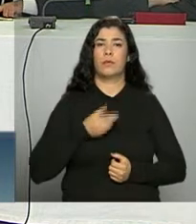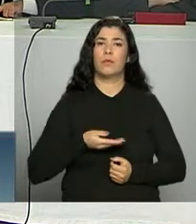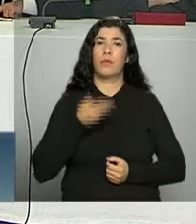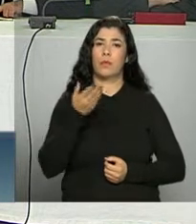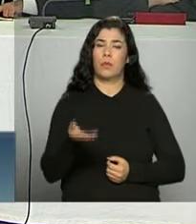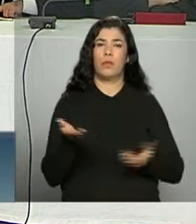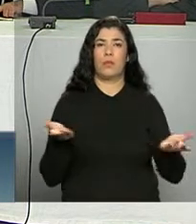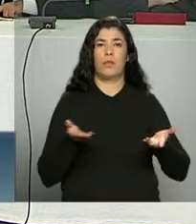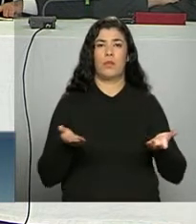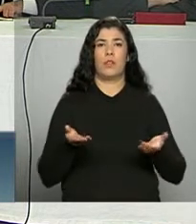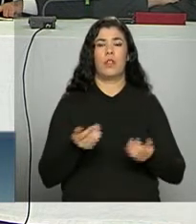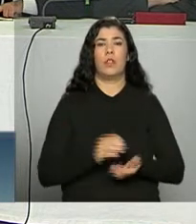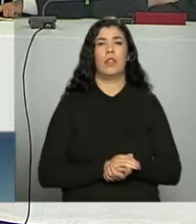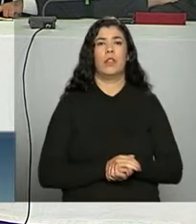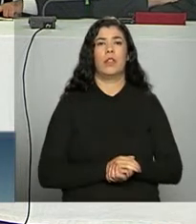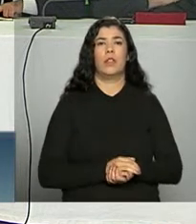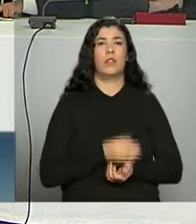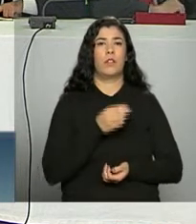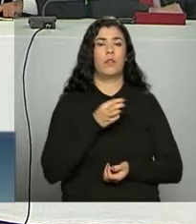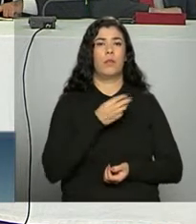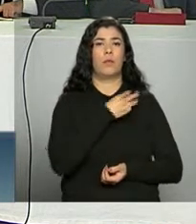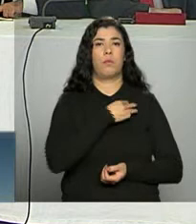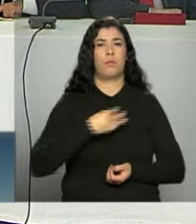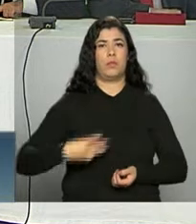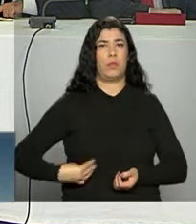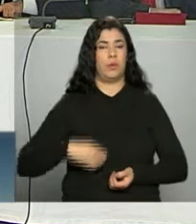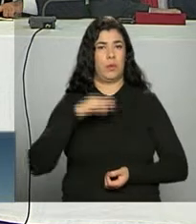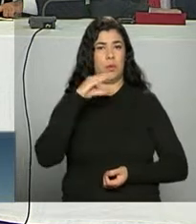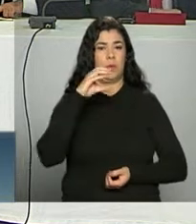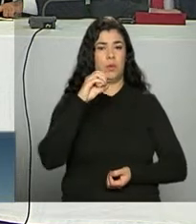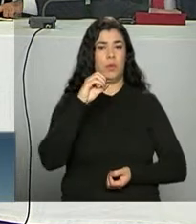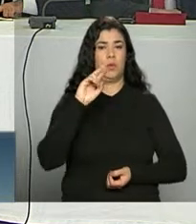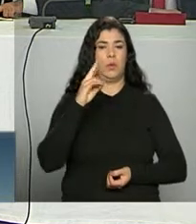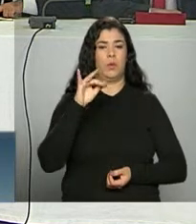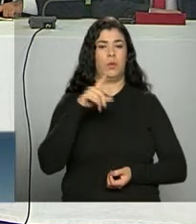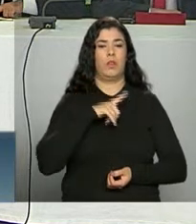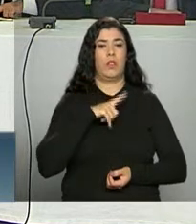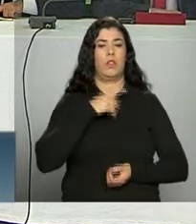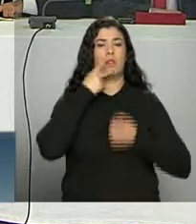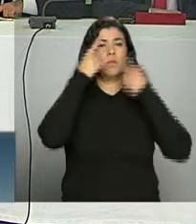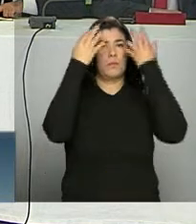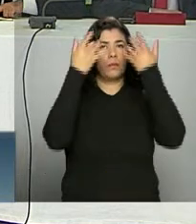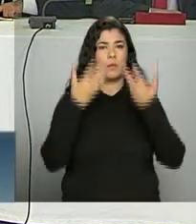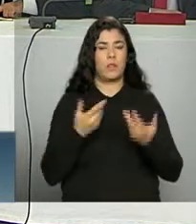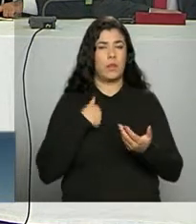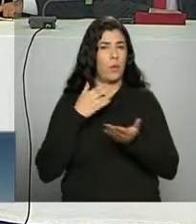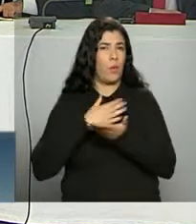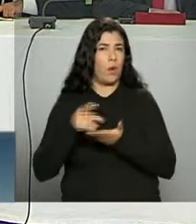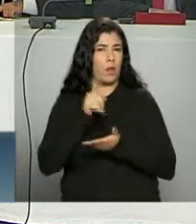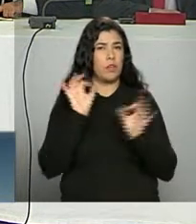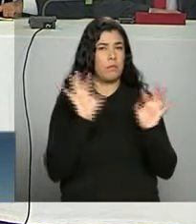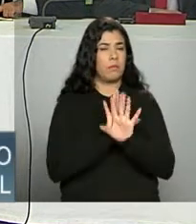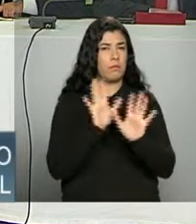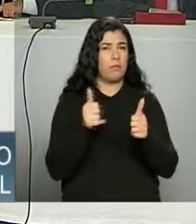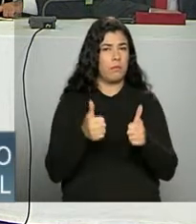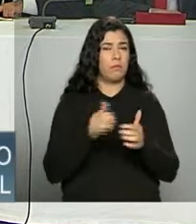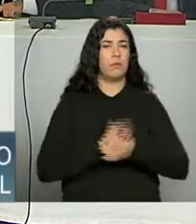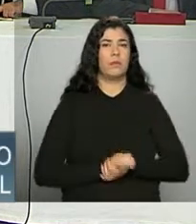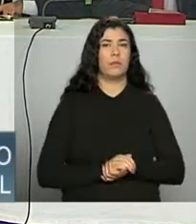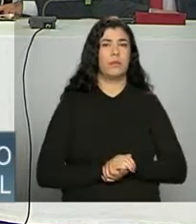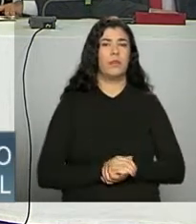vou passar a palavra hora que você gostaria de falar uma coisa você faz ele eu faço abertura você faz a fechadura isso então tá bom